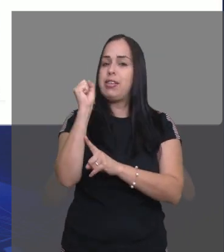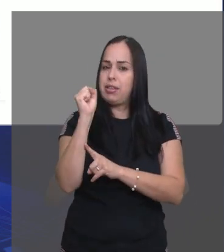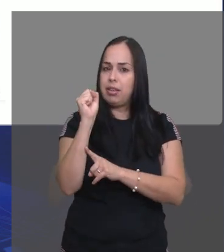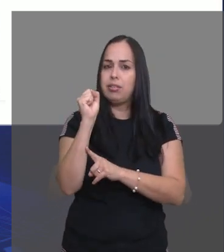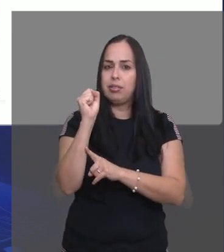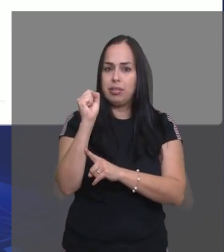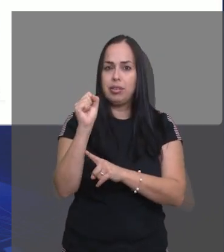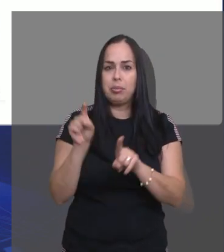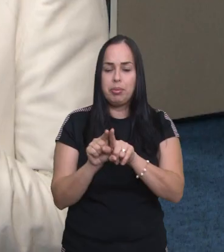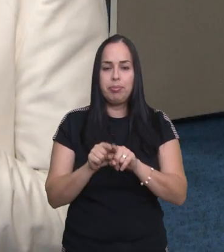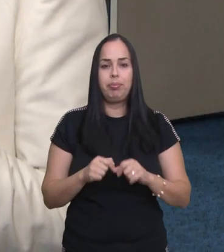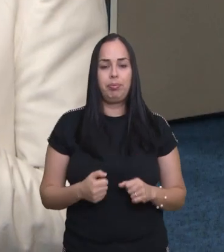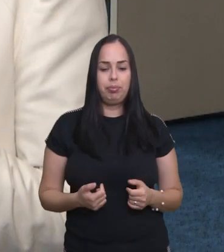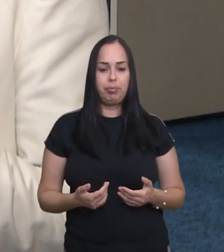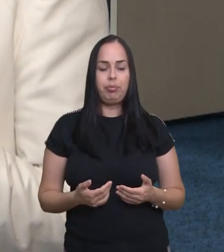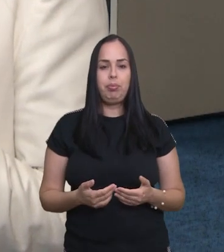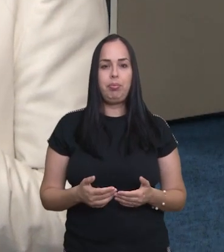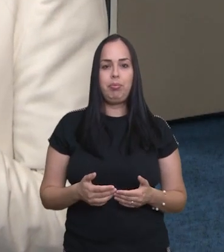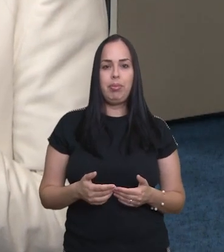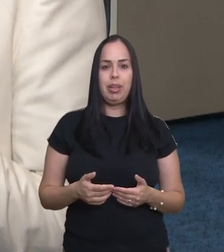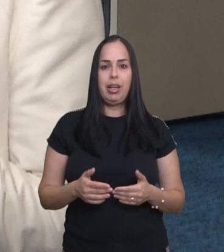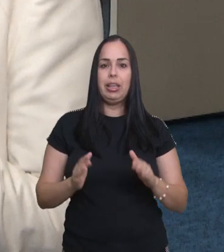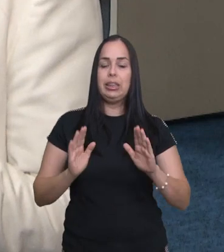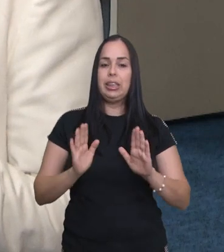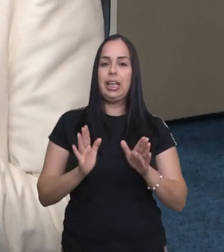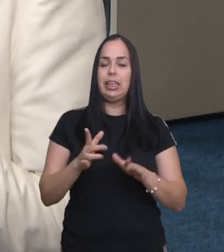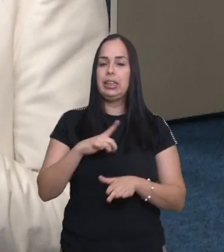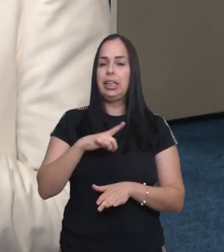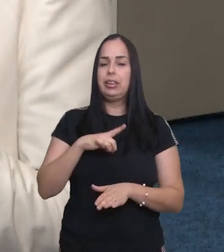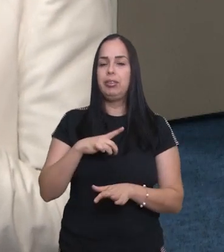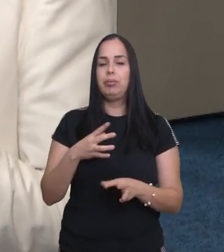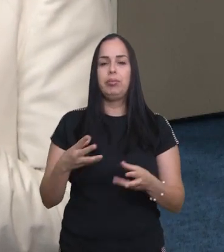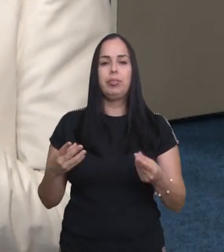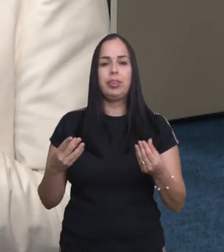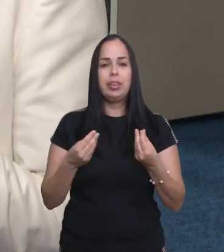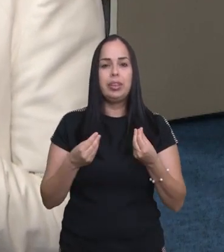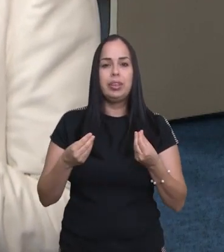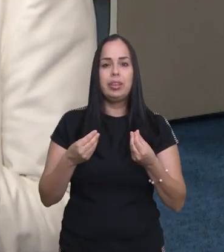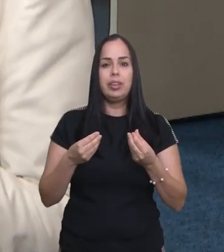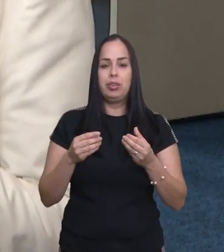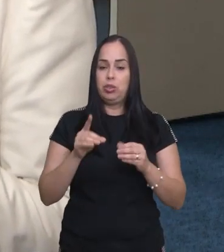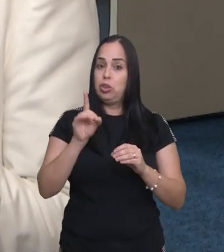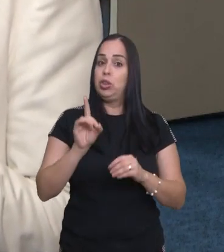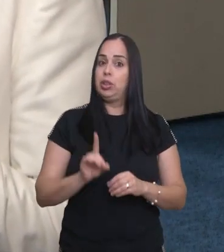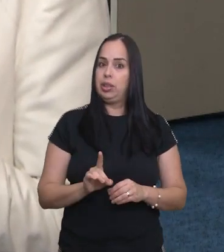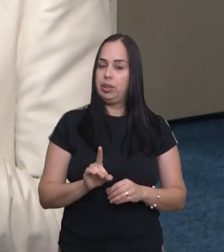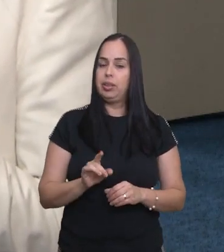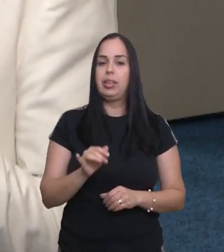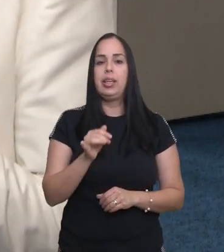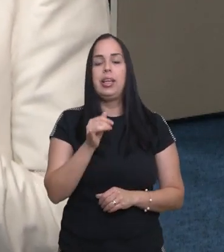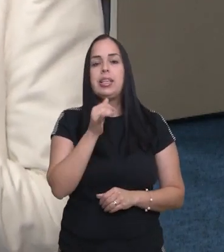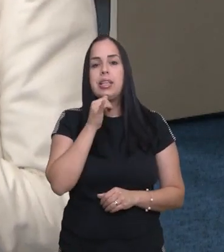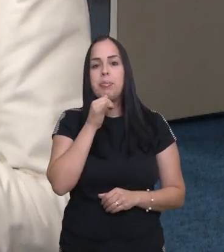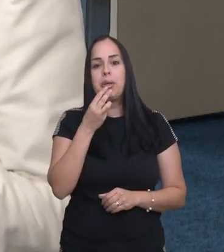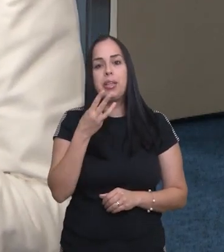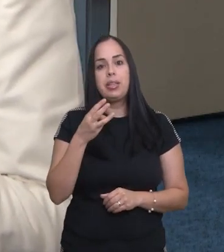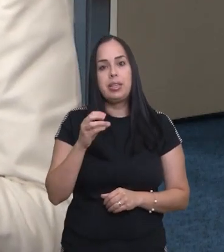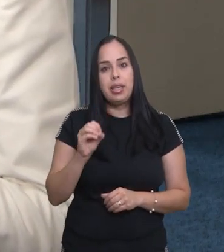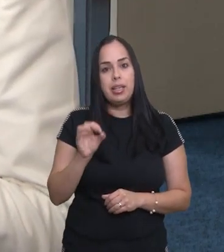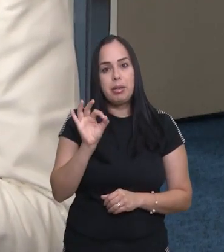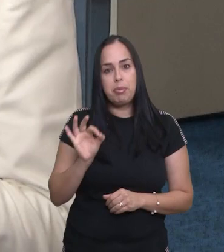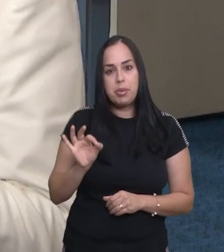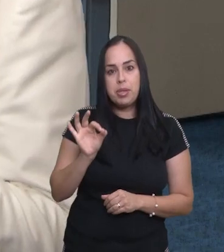ocupar os cargos públicos. A gente já tem algumas garantias, como, por exemplo, no mínimo 30%